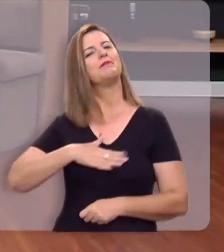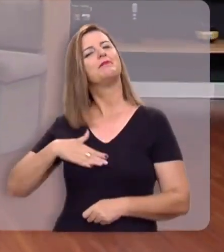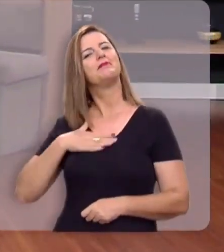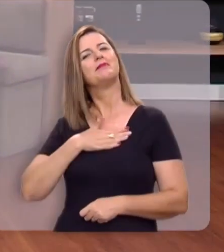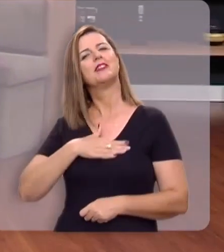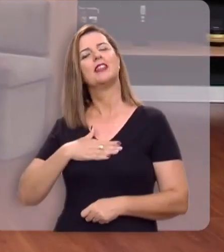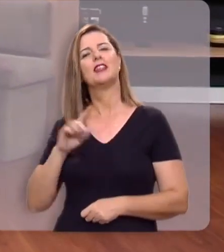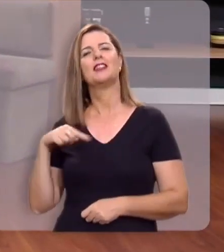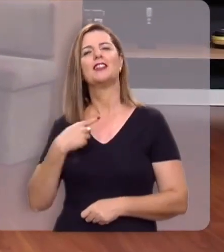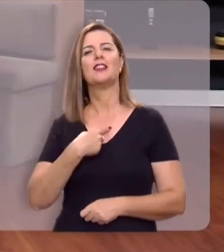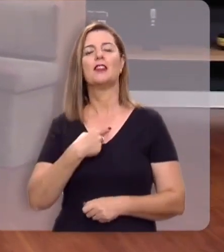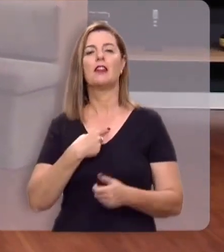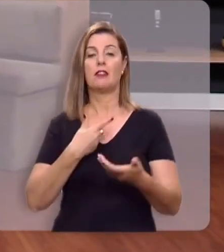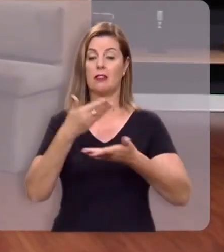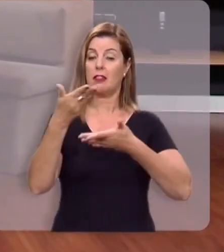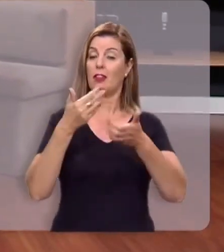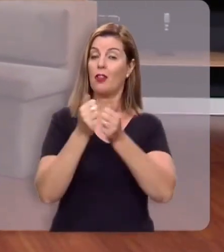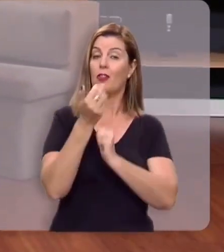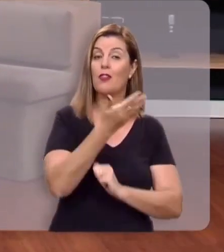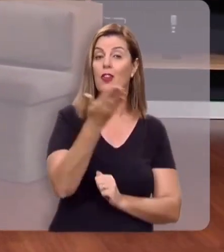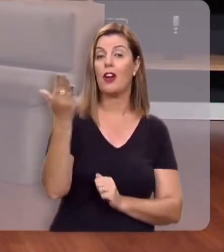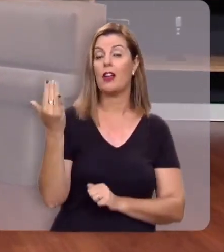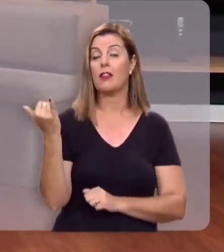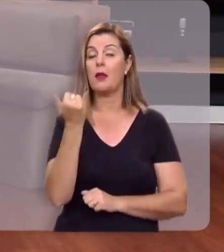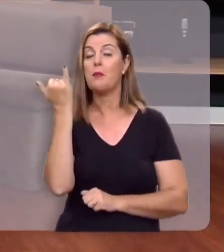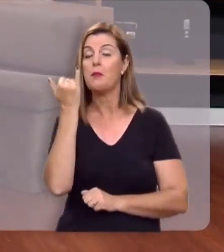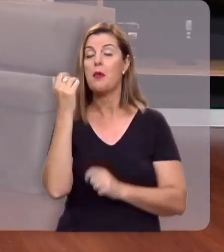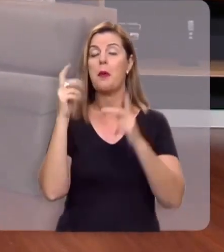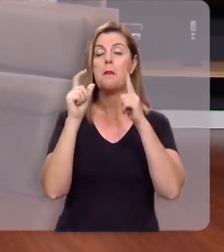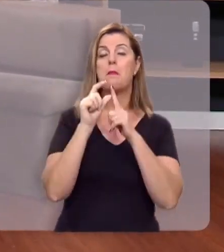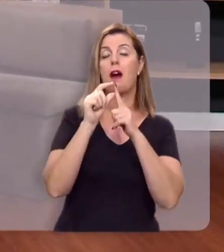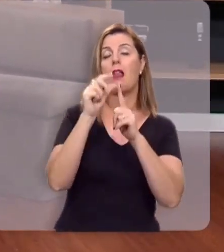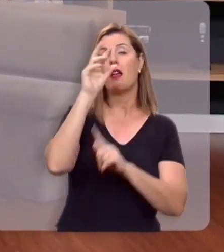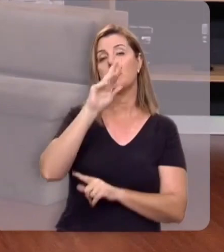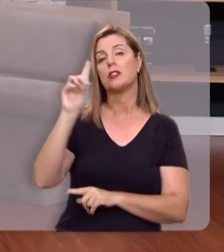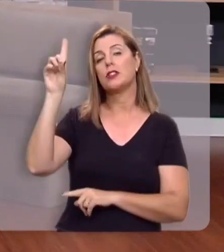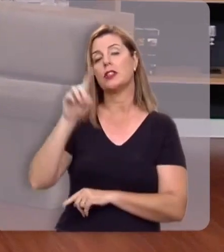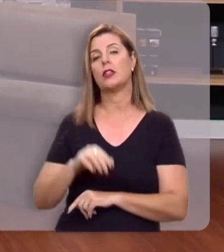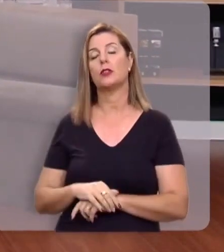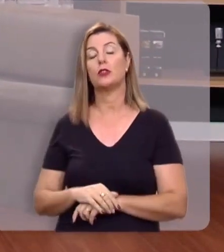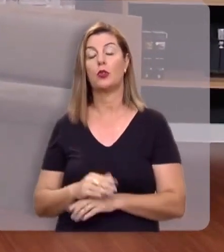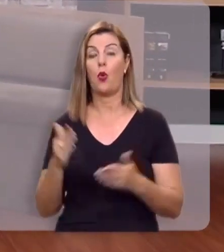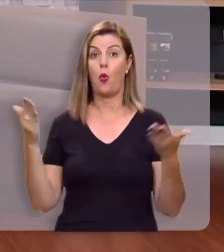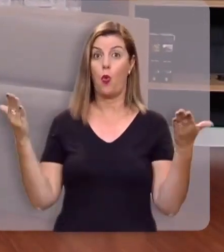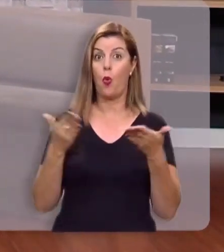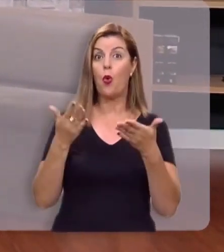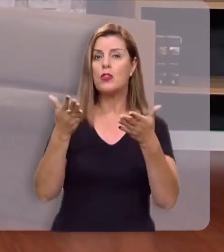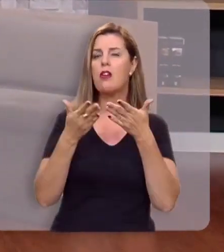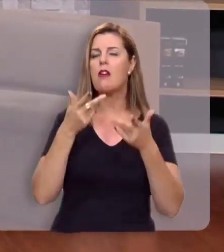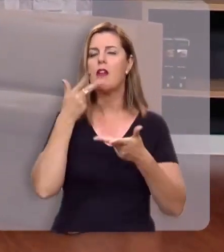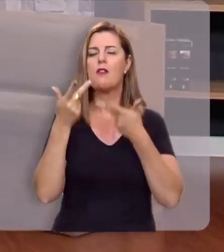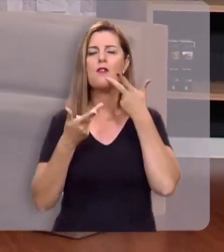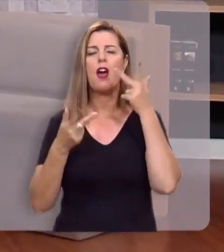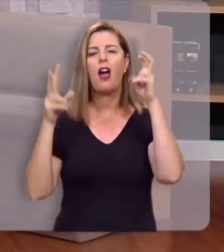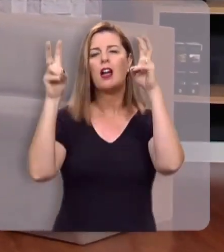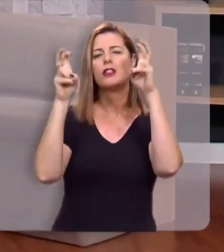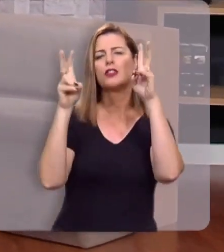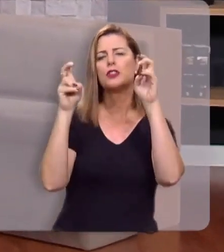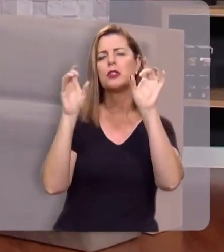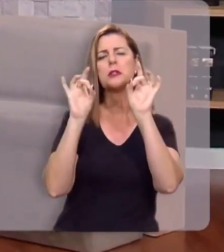É um privilégio poder partilhar com todos vocês a preciosa palavra de Deus. E hoje eu quero tratar de um